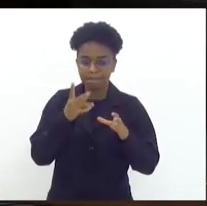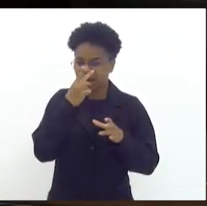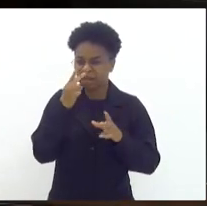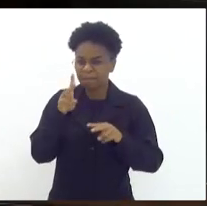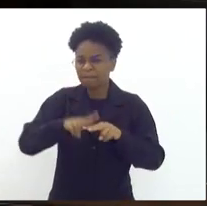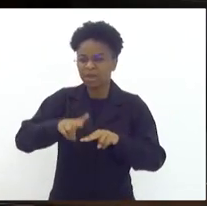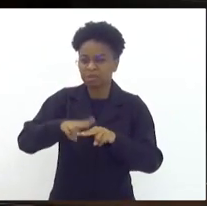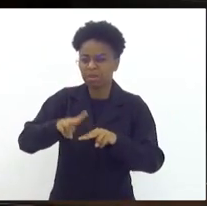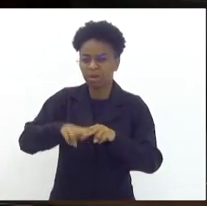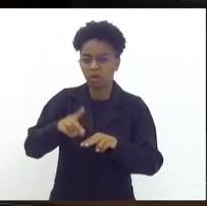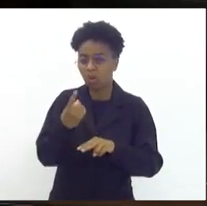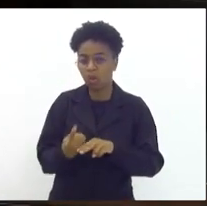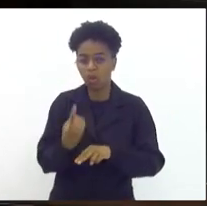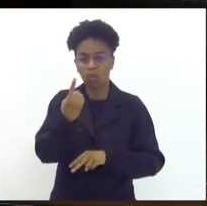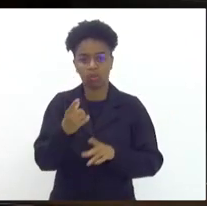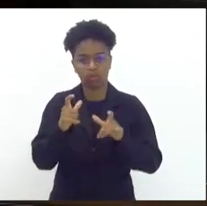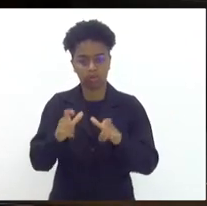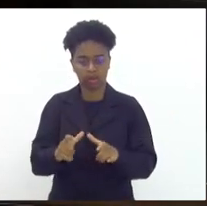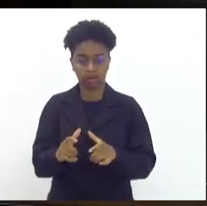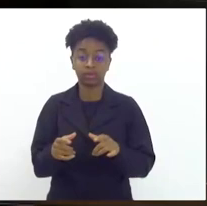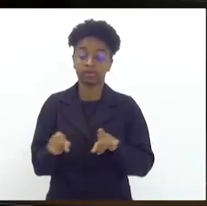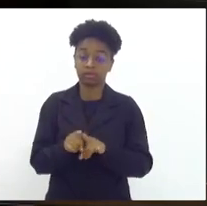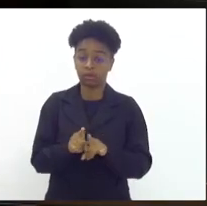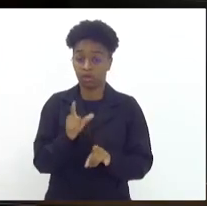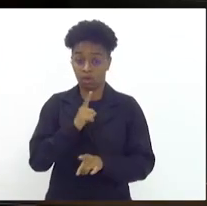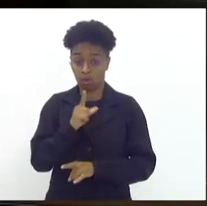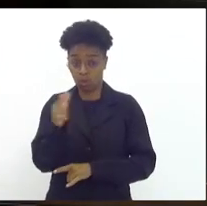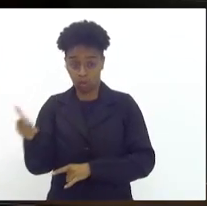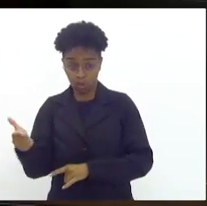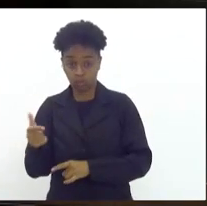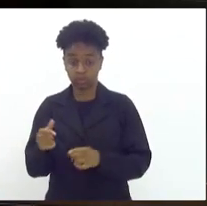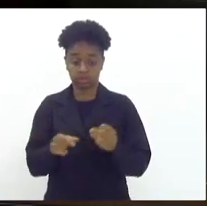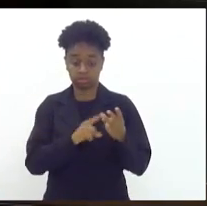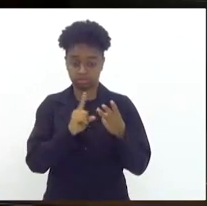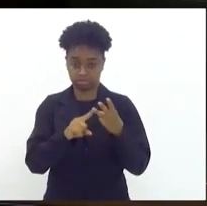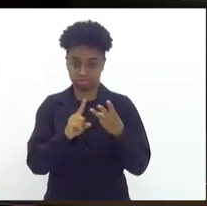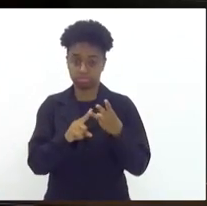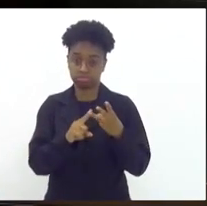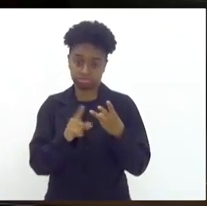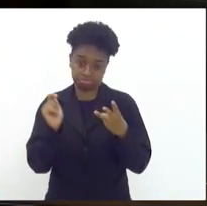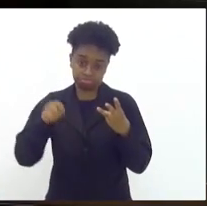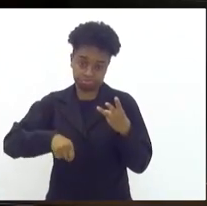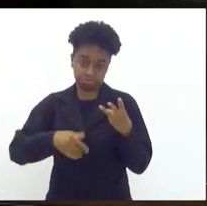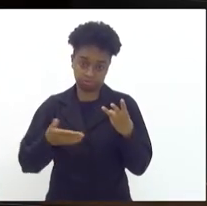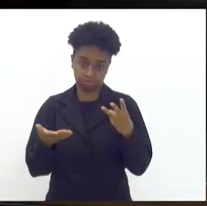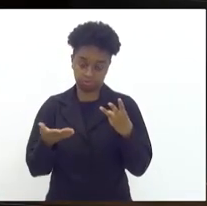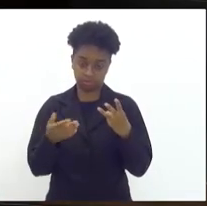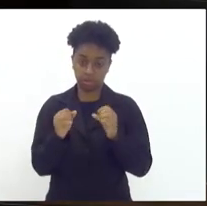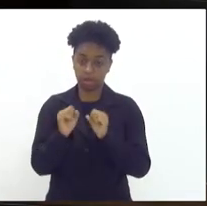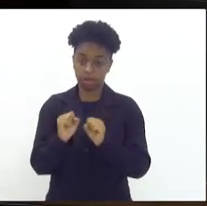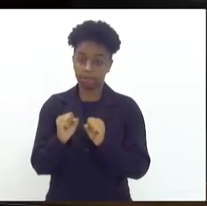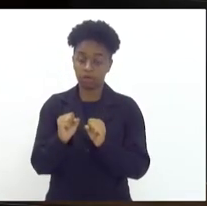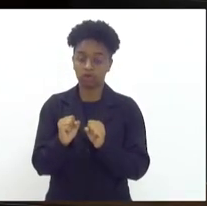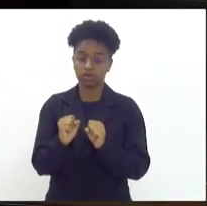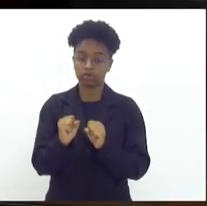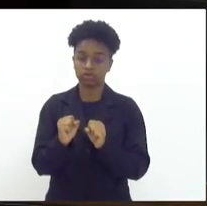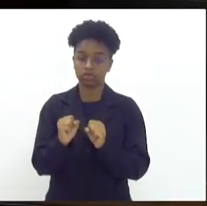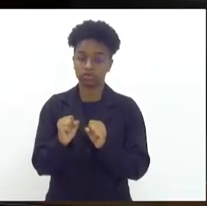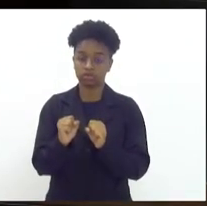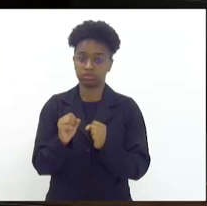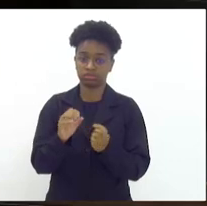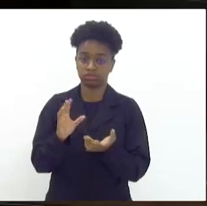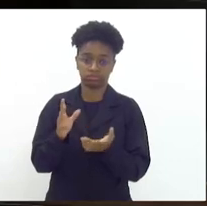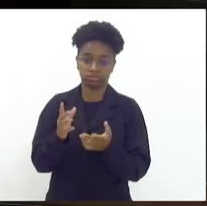patente e tem ainda uma outra possibilidade né que você poderia ter uma câmara de